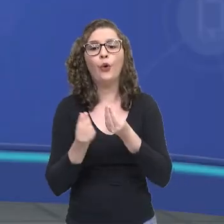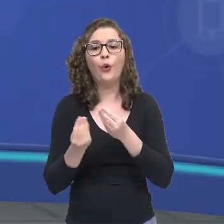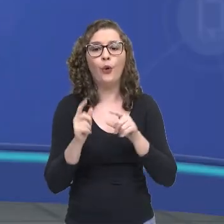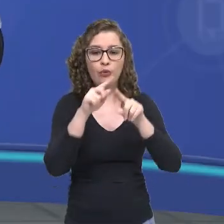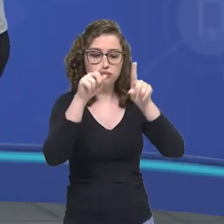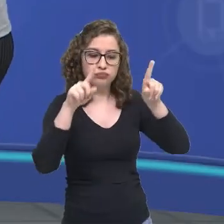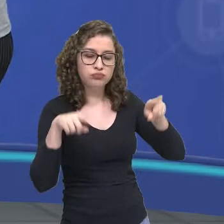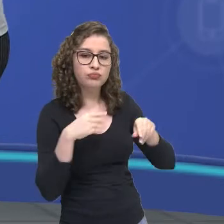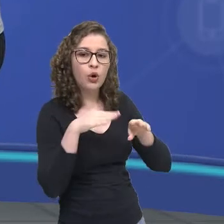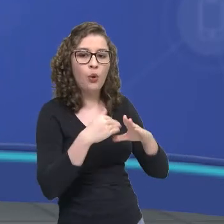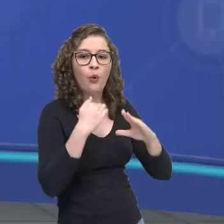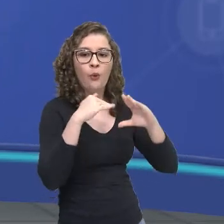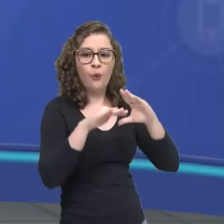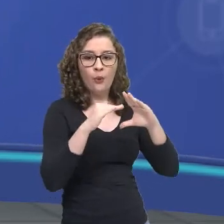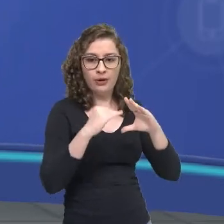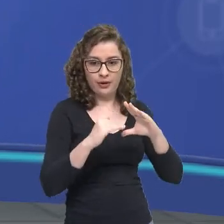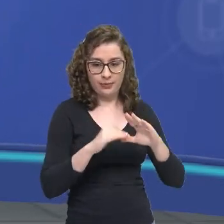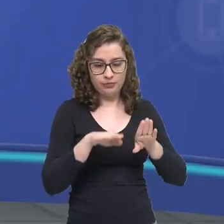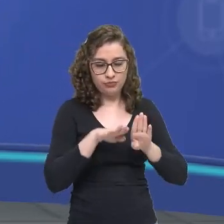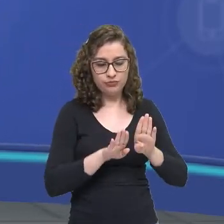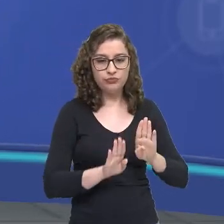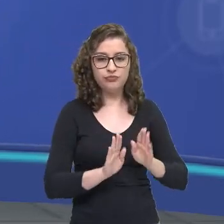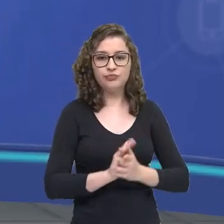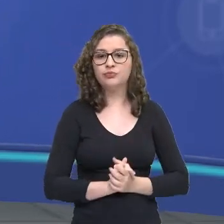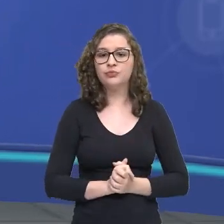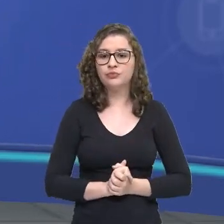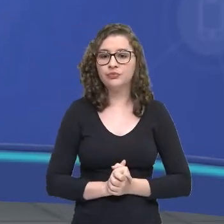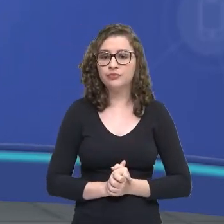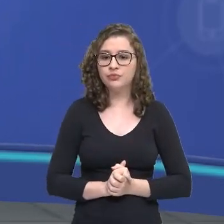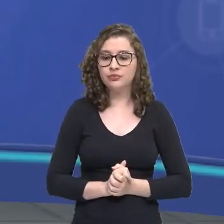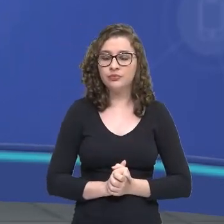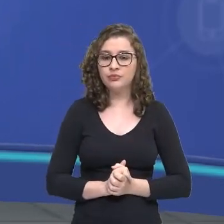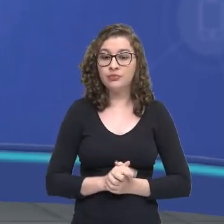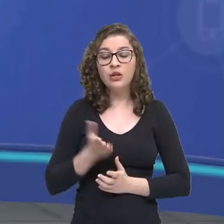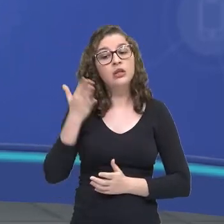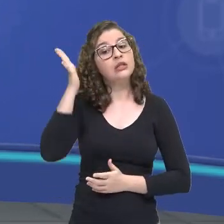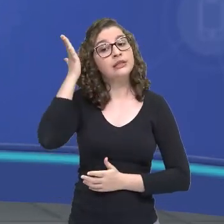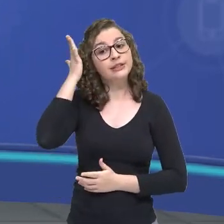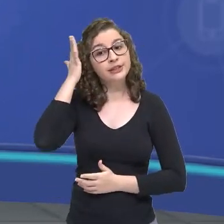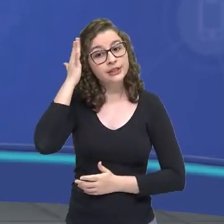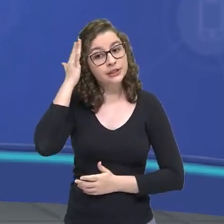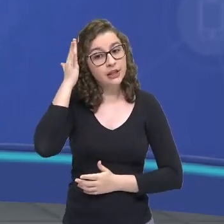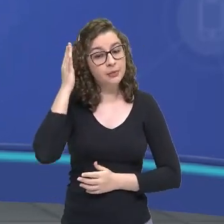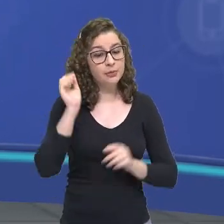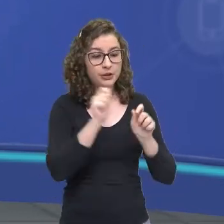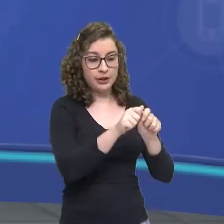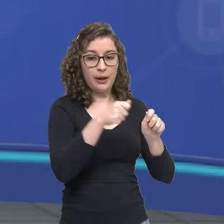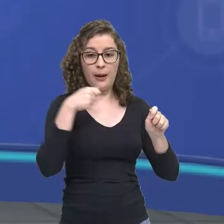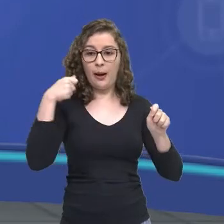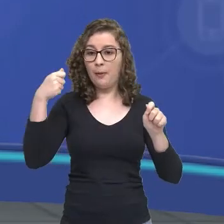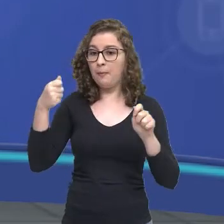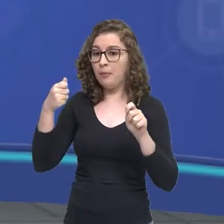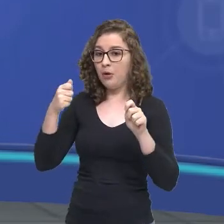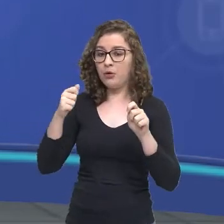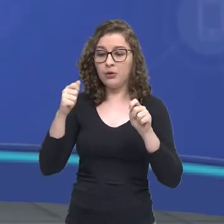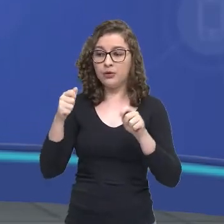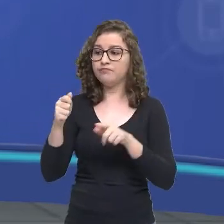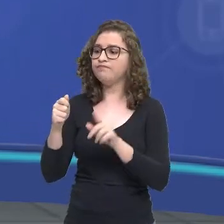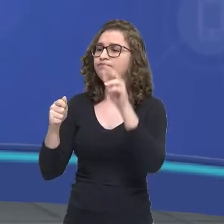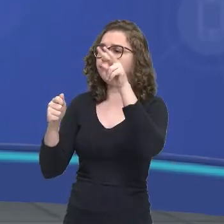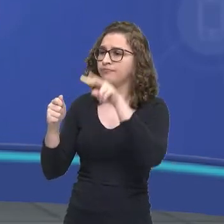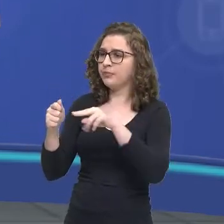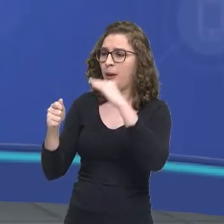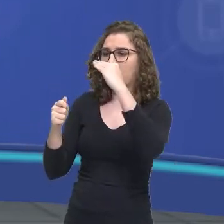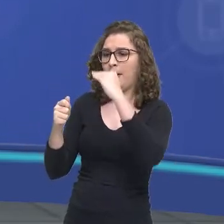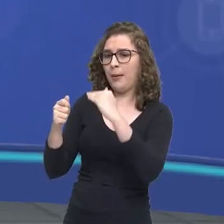só. Então, né, a geladeira a gente já sabe que ela tem vários compartimentos. A porta, o freezer, a parte